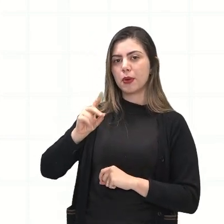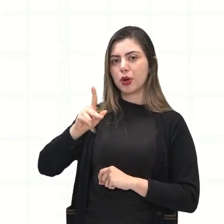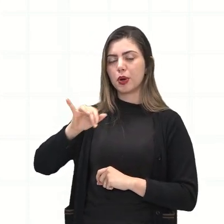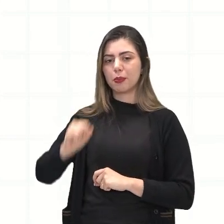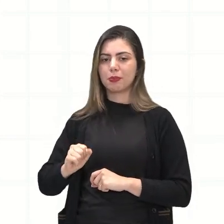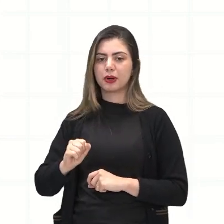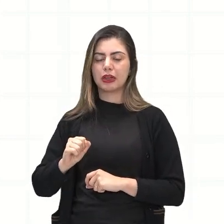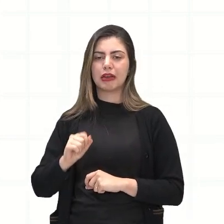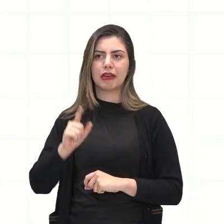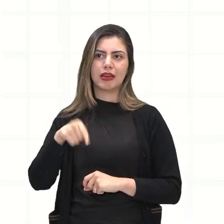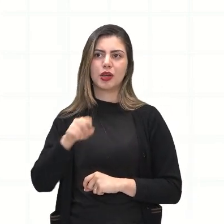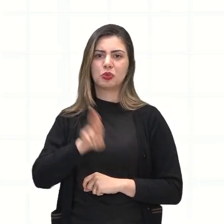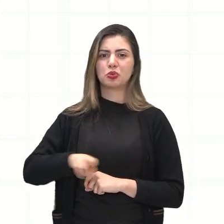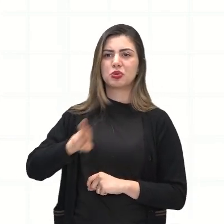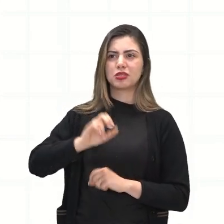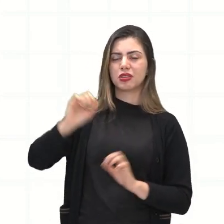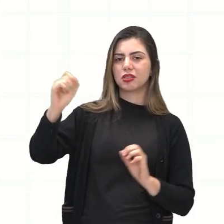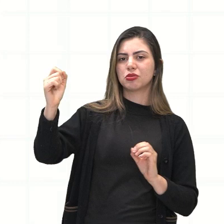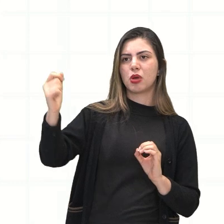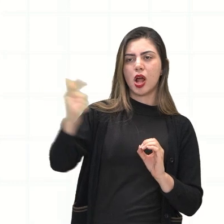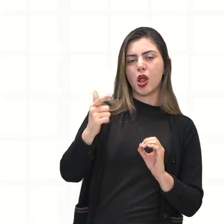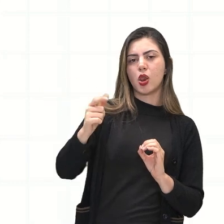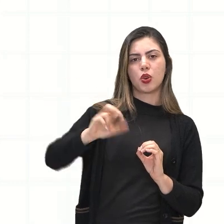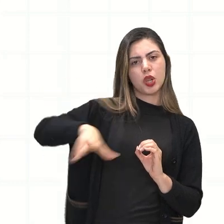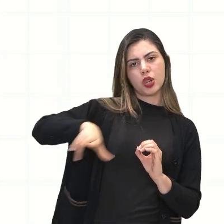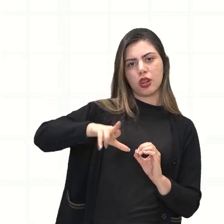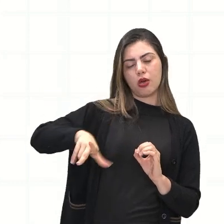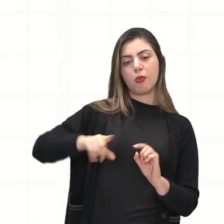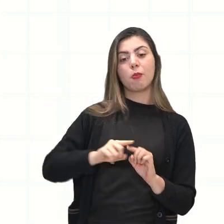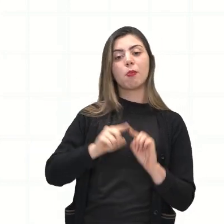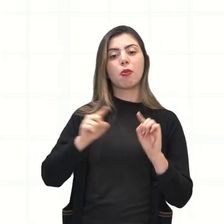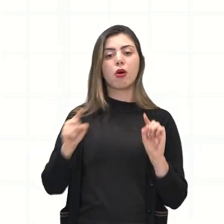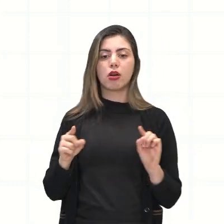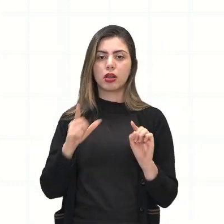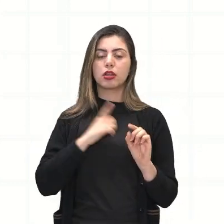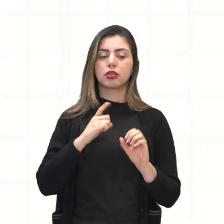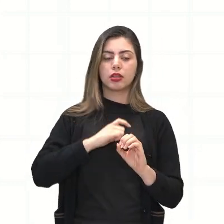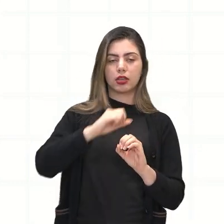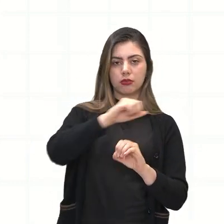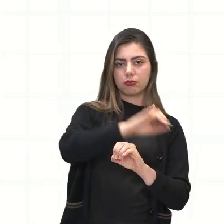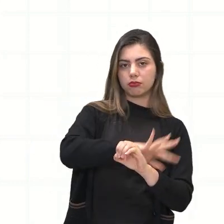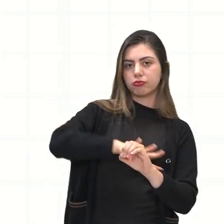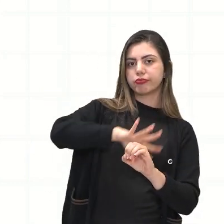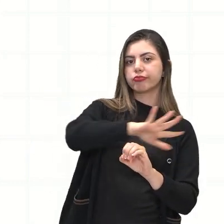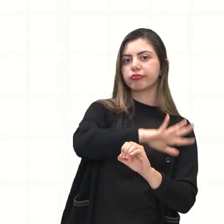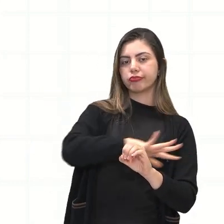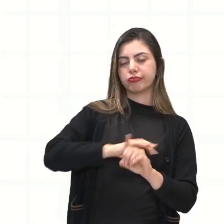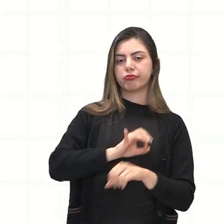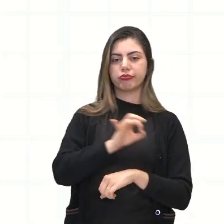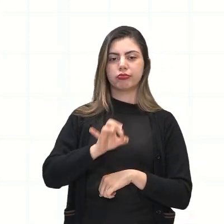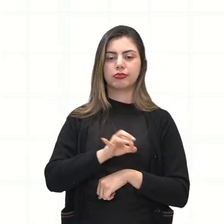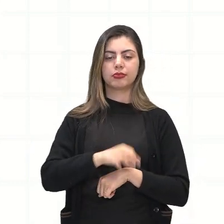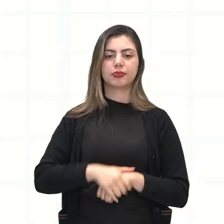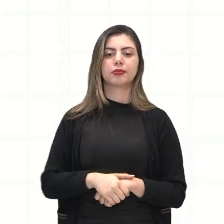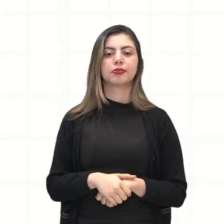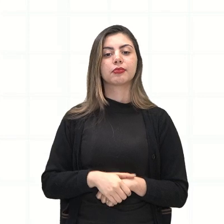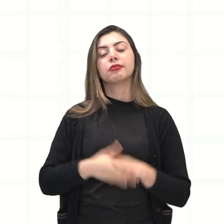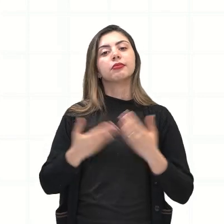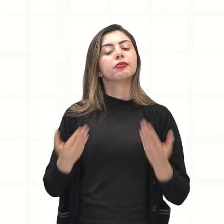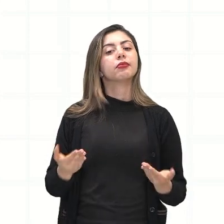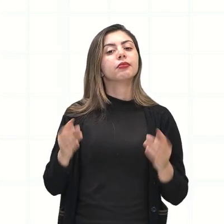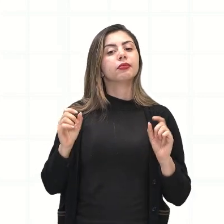vai ser a partir de um ponto de luz, mas ela vai passar a ser no próprio objeto.